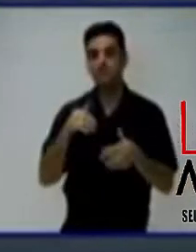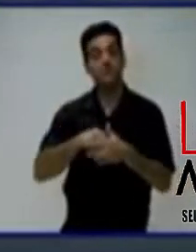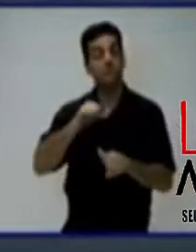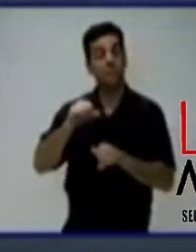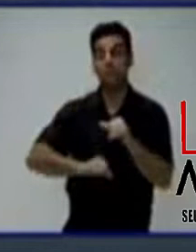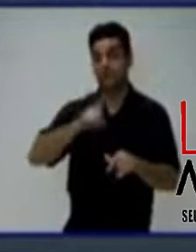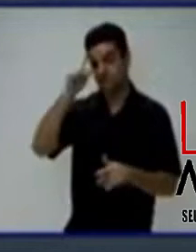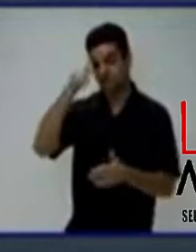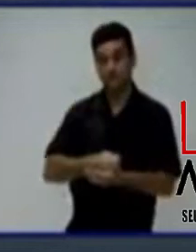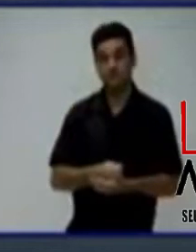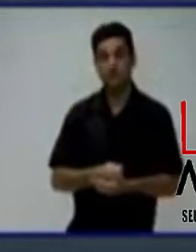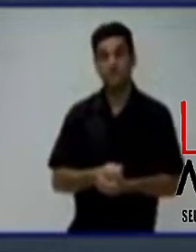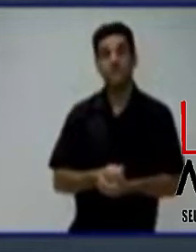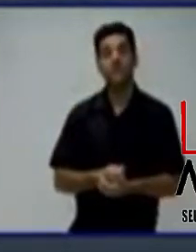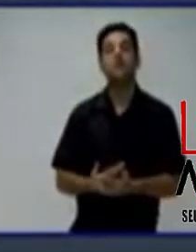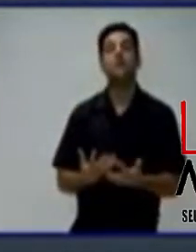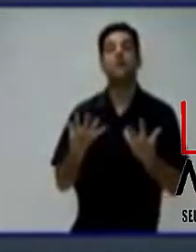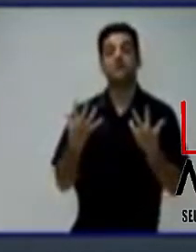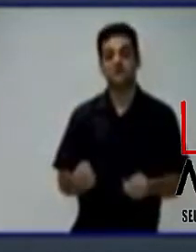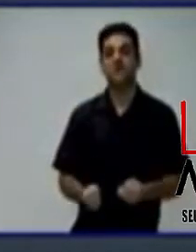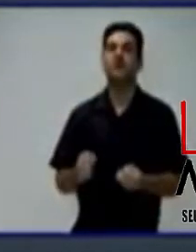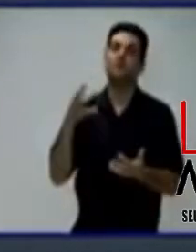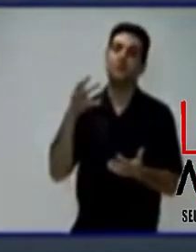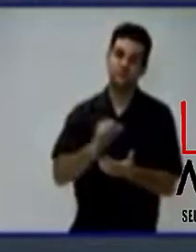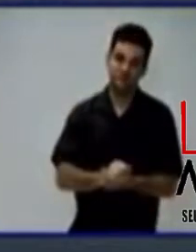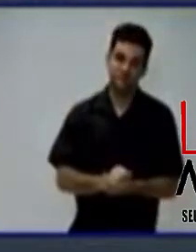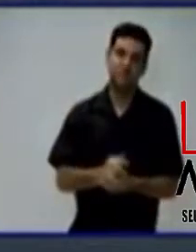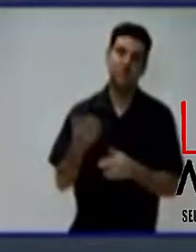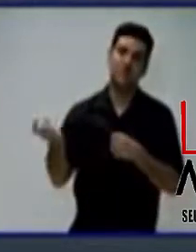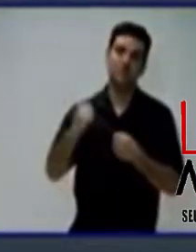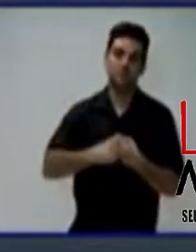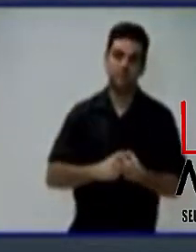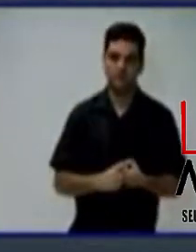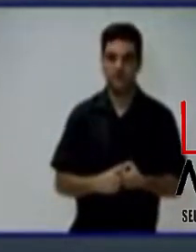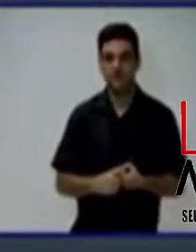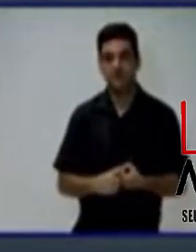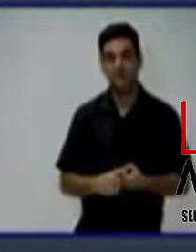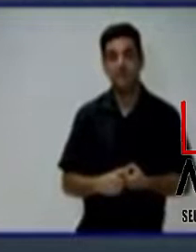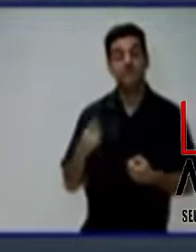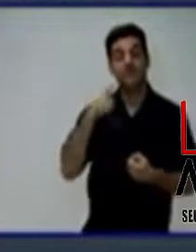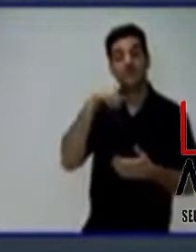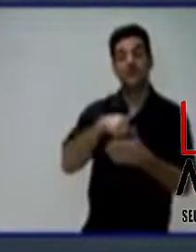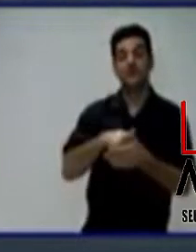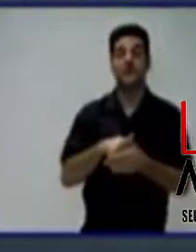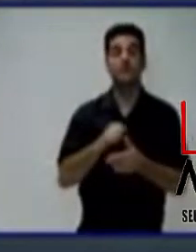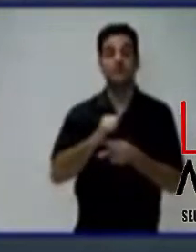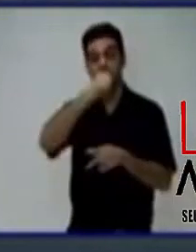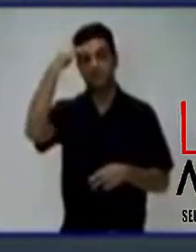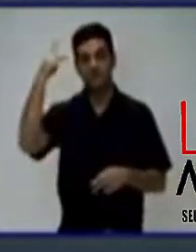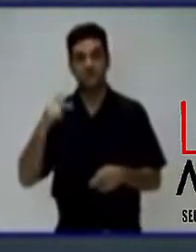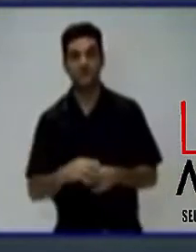sentença para deferir o registro do candidato que foi eleito